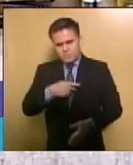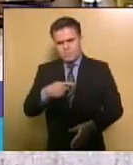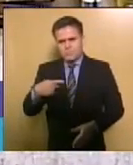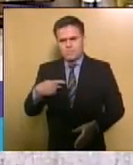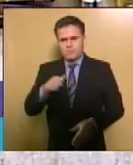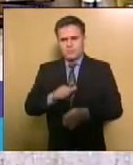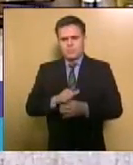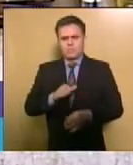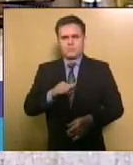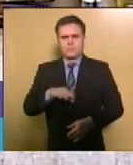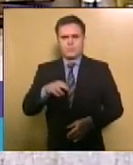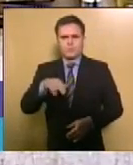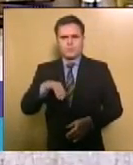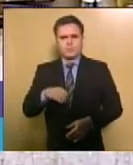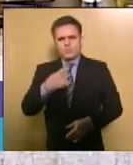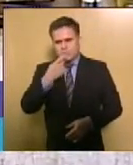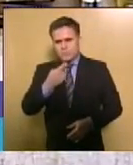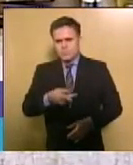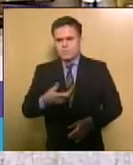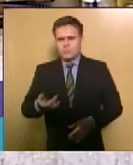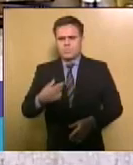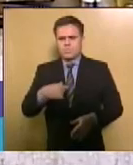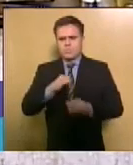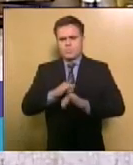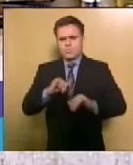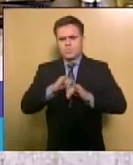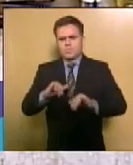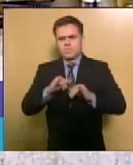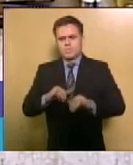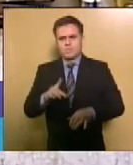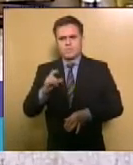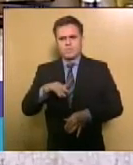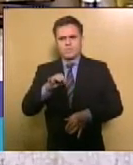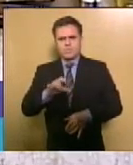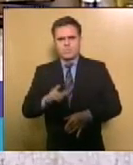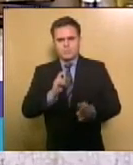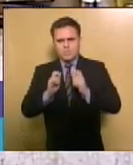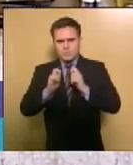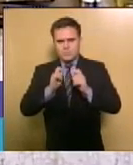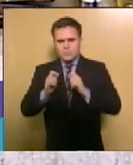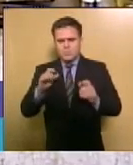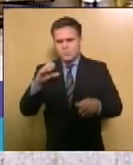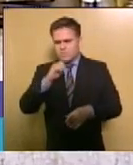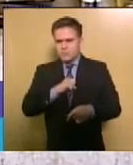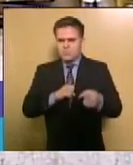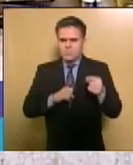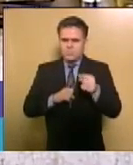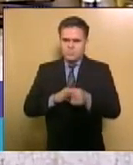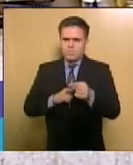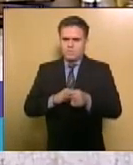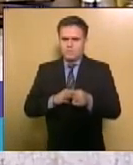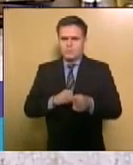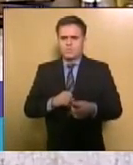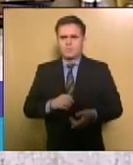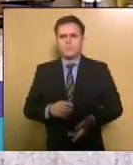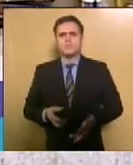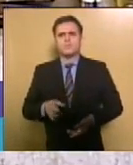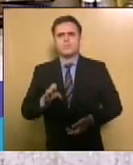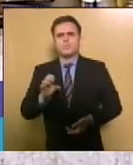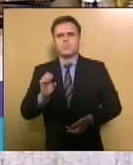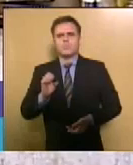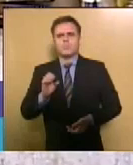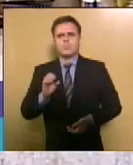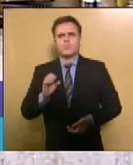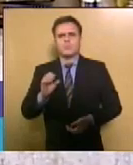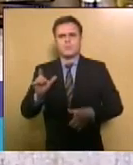eh eu vou fazer aqui alguns registros enquanto o Daniel tá dando uma entrevista rápida ali para o canal oit